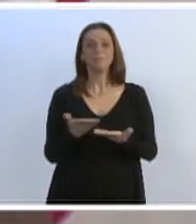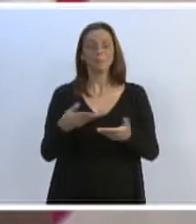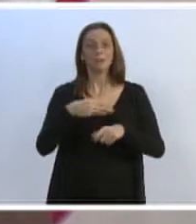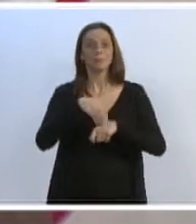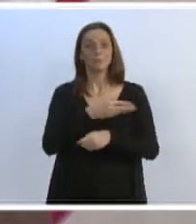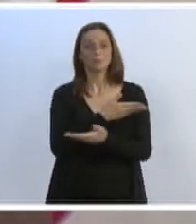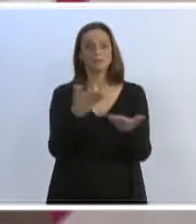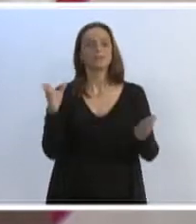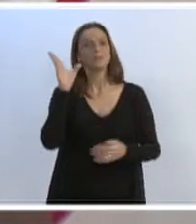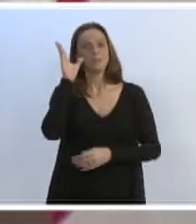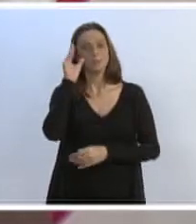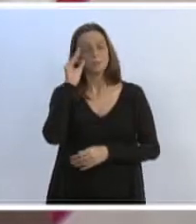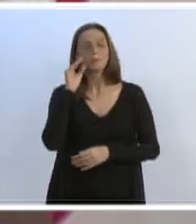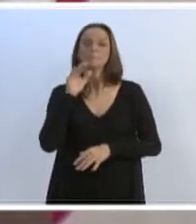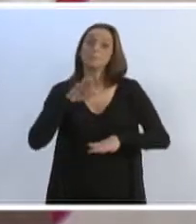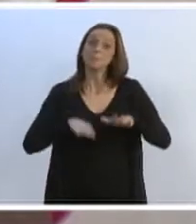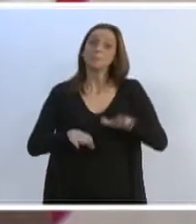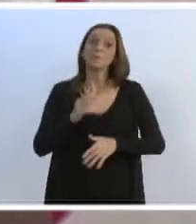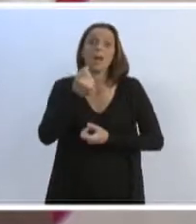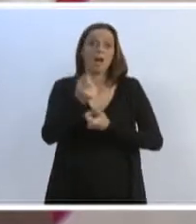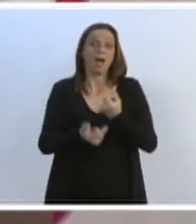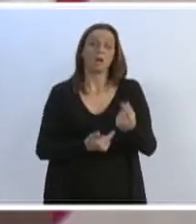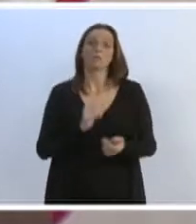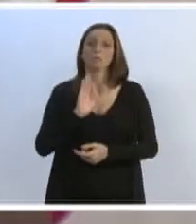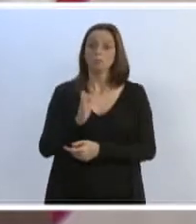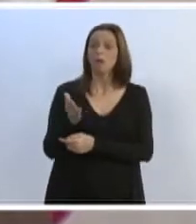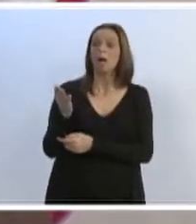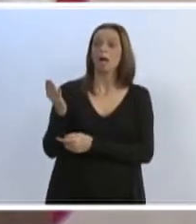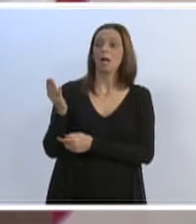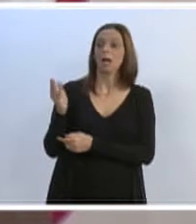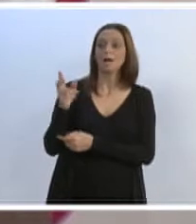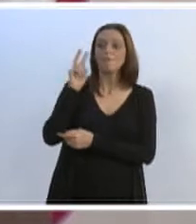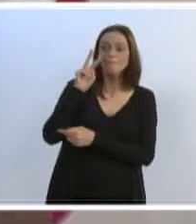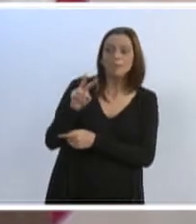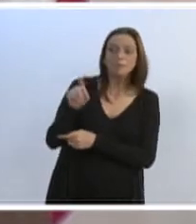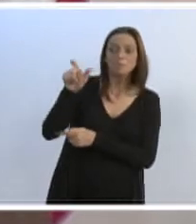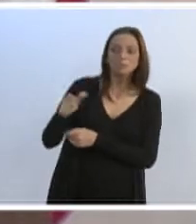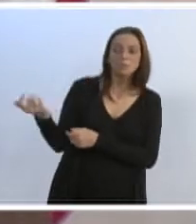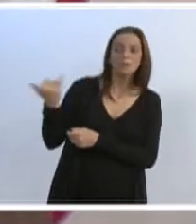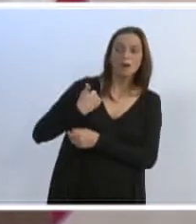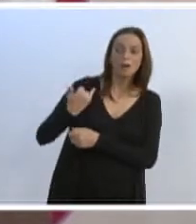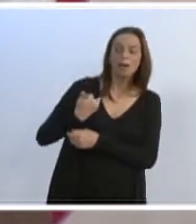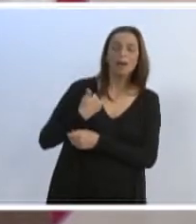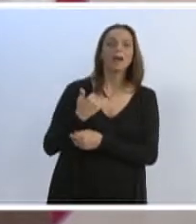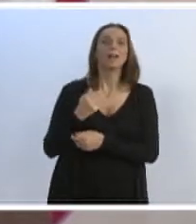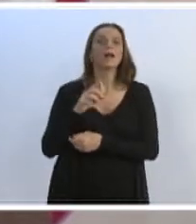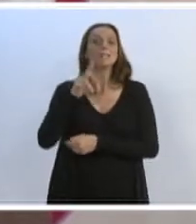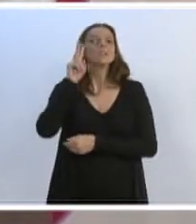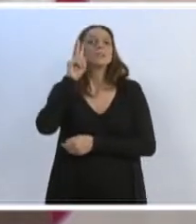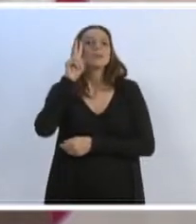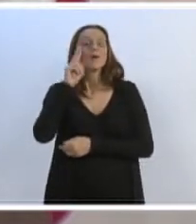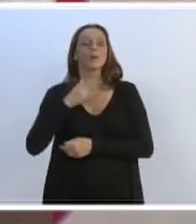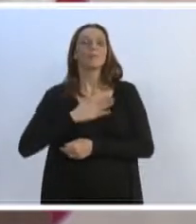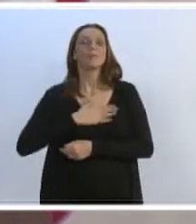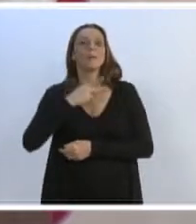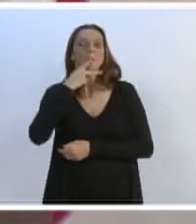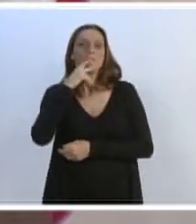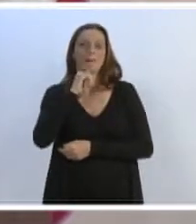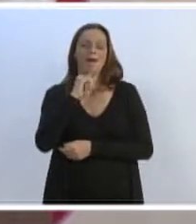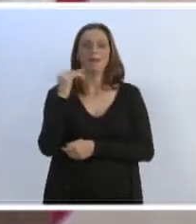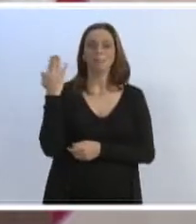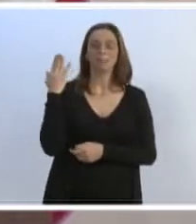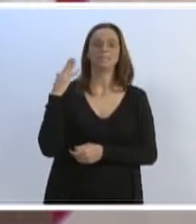Normalmente acompanhada de muito choro, né? Por isso que se chamava isso, né, o grande Egon Schaden chamou isso da saudação lacrimosa,